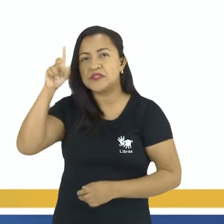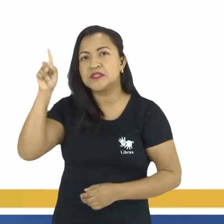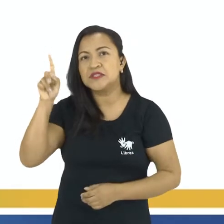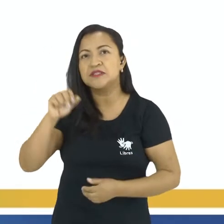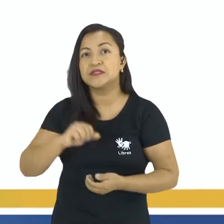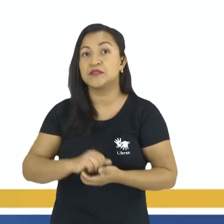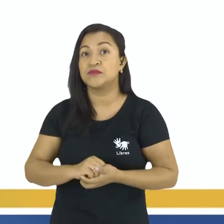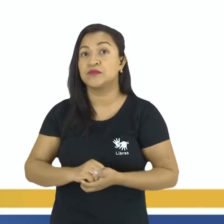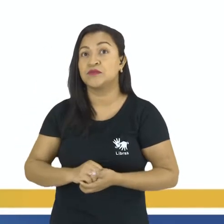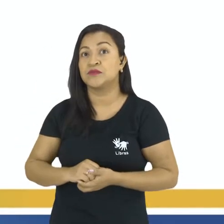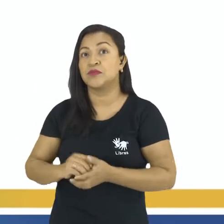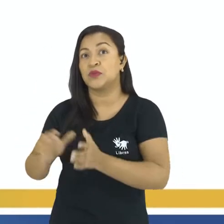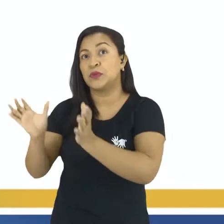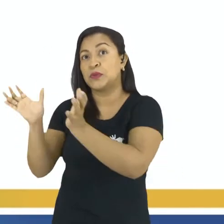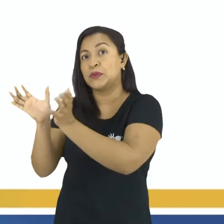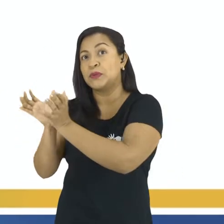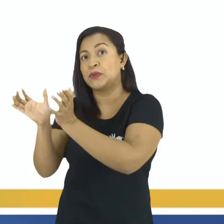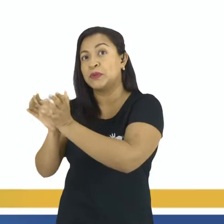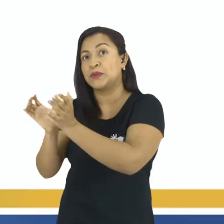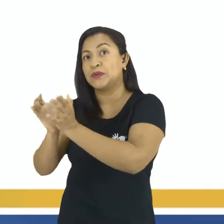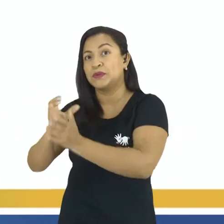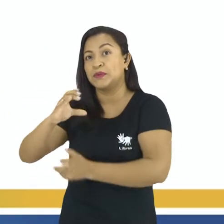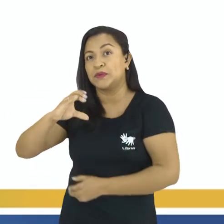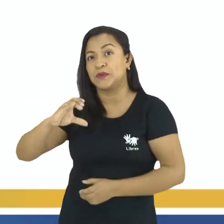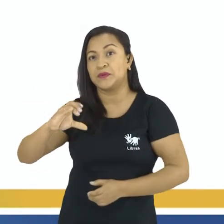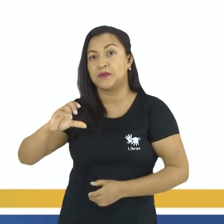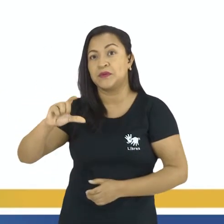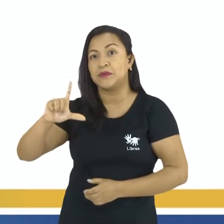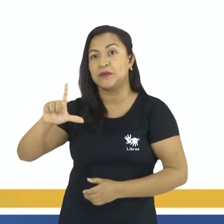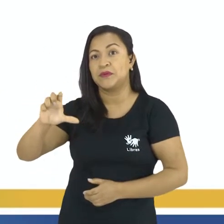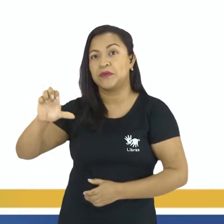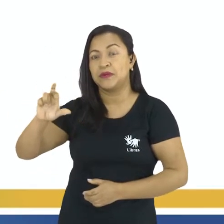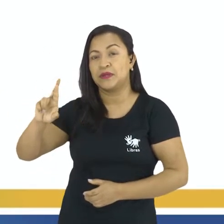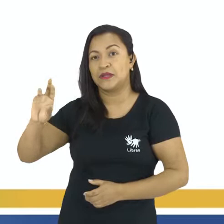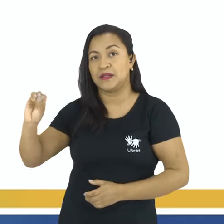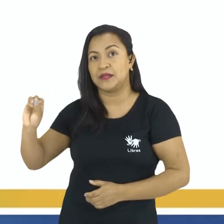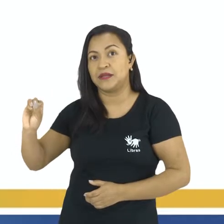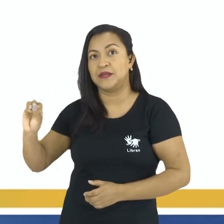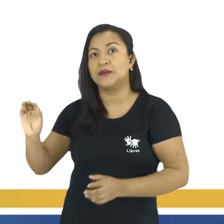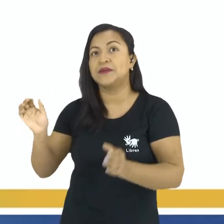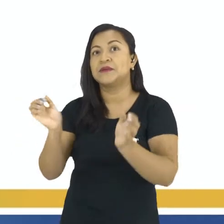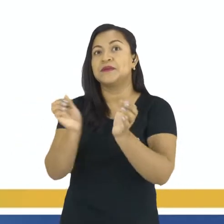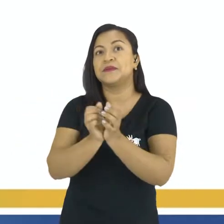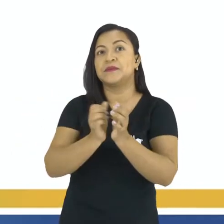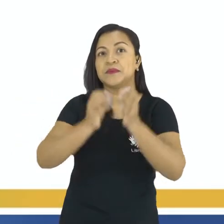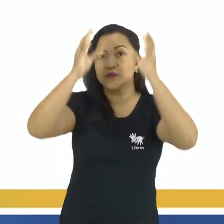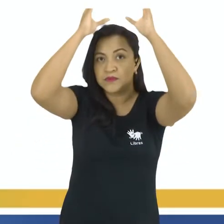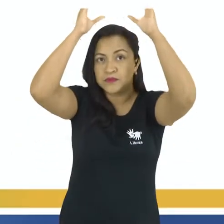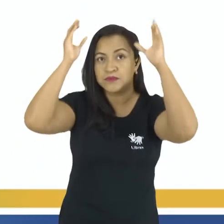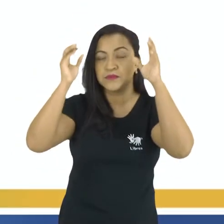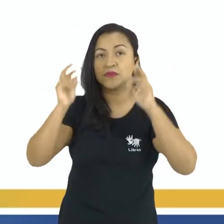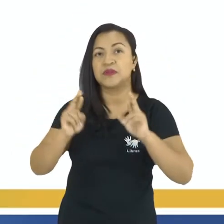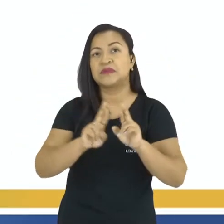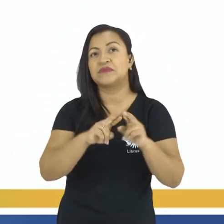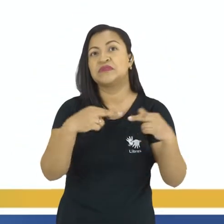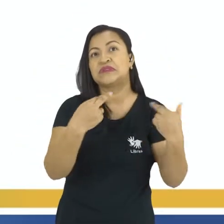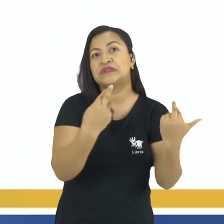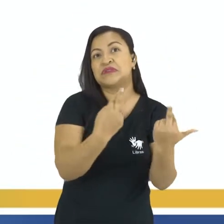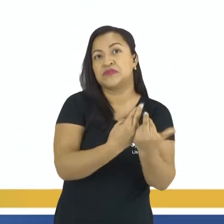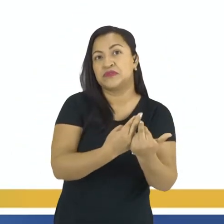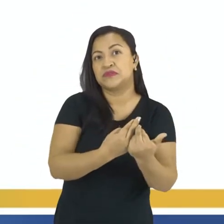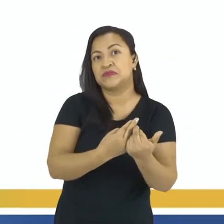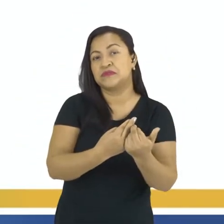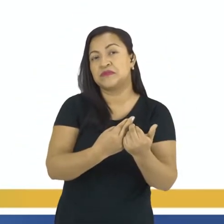o clero, tá? Juntamente com o Papa, arcebispos, reunidos para decidir os rumos da